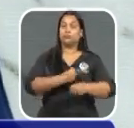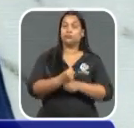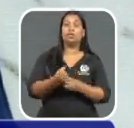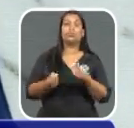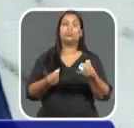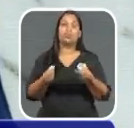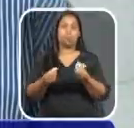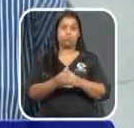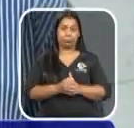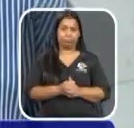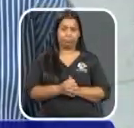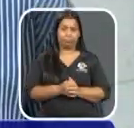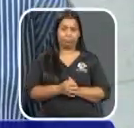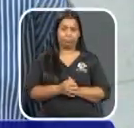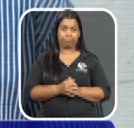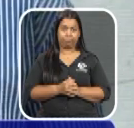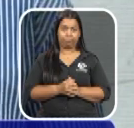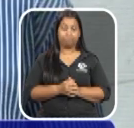foi isso?